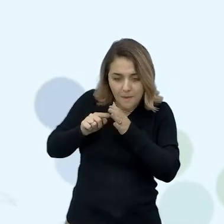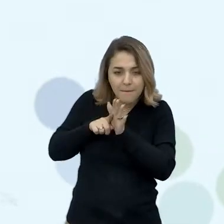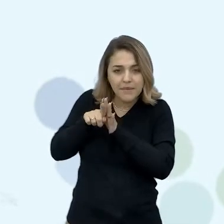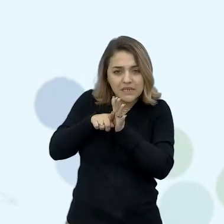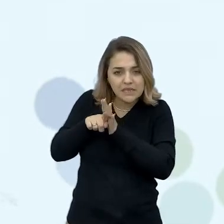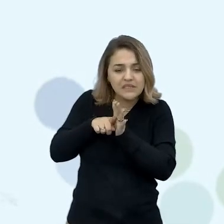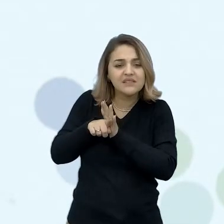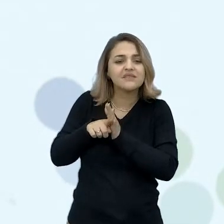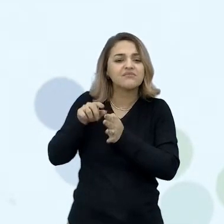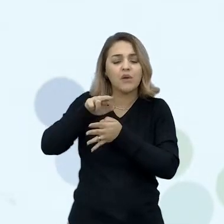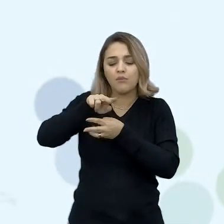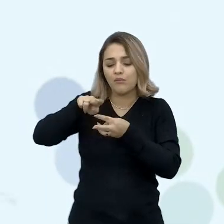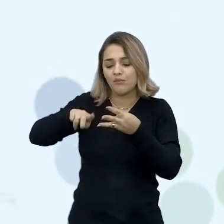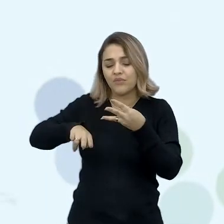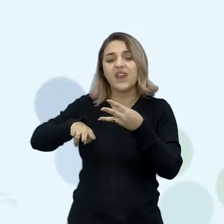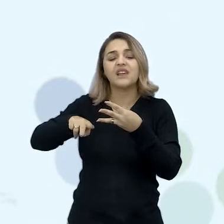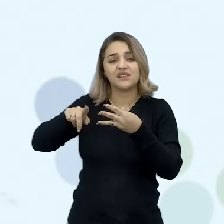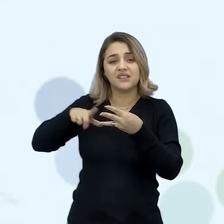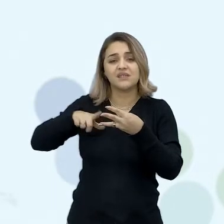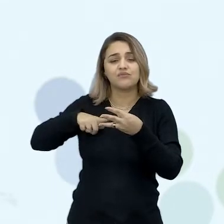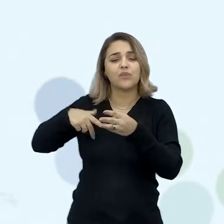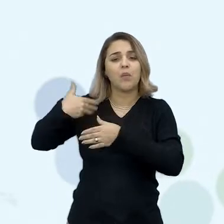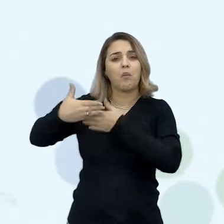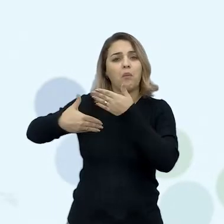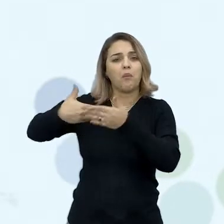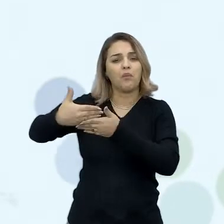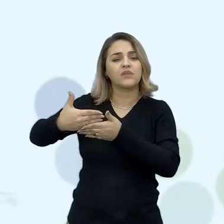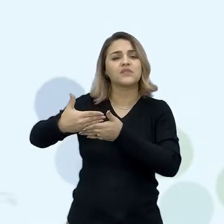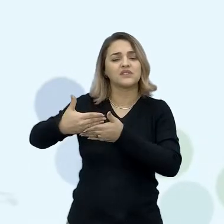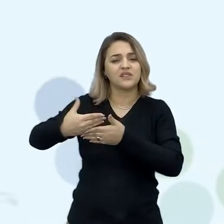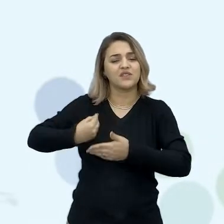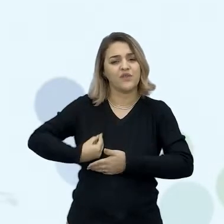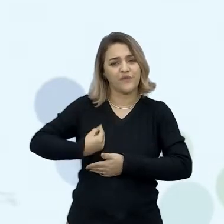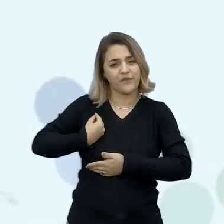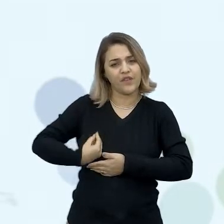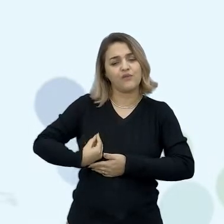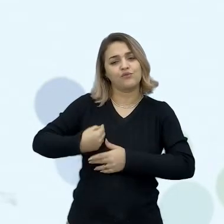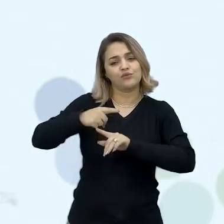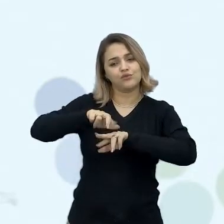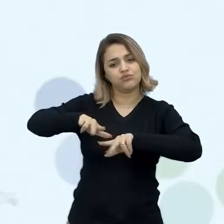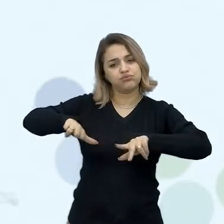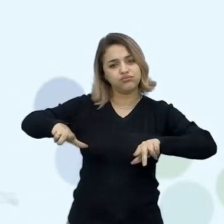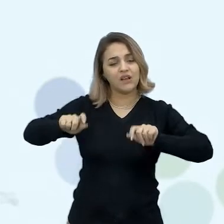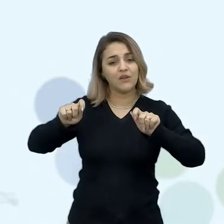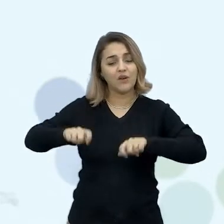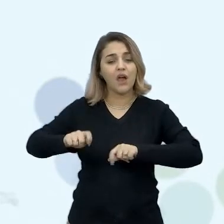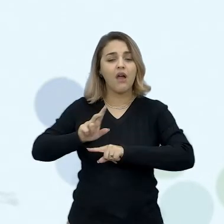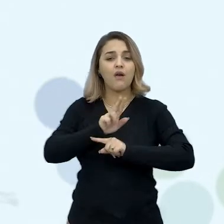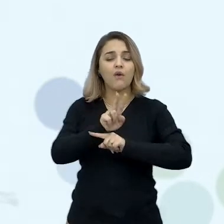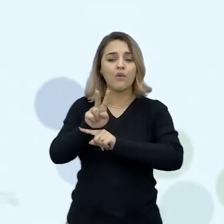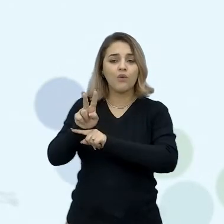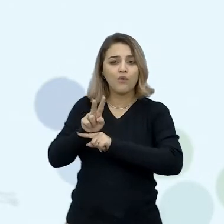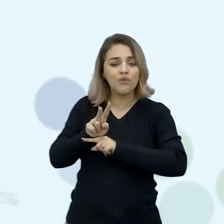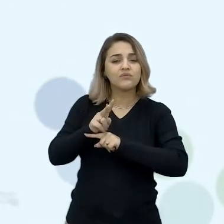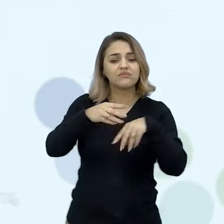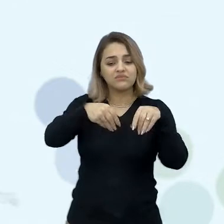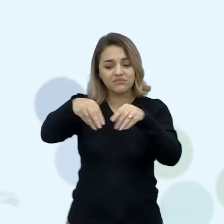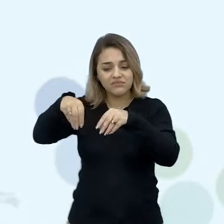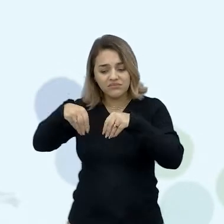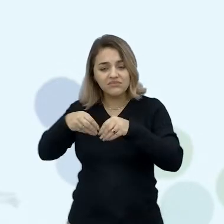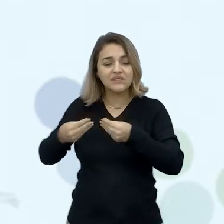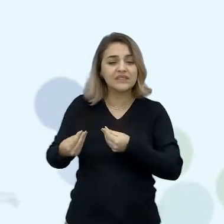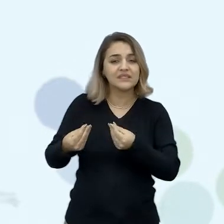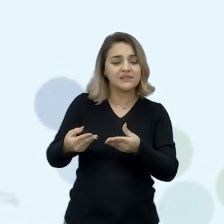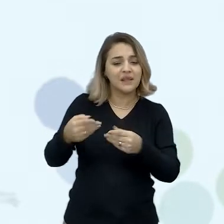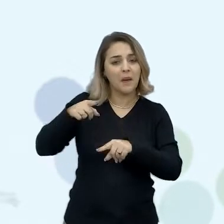bactérias e todos esses processos aí de seres vivos que vão nutrir o nosso solo, né, e fornecer aí, né, um